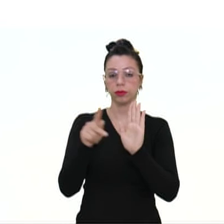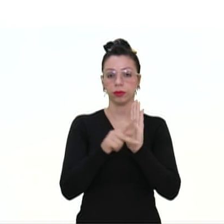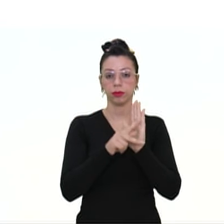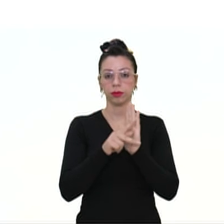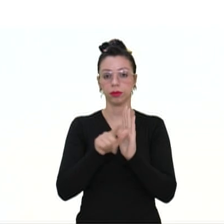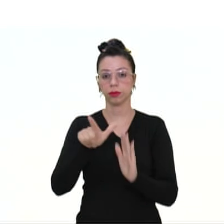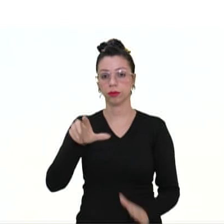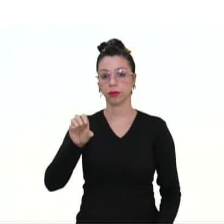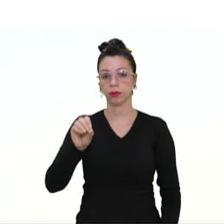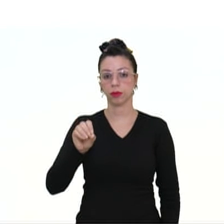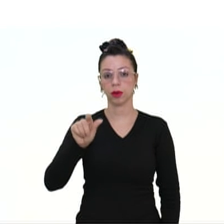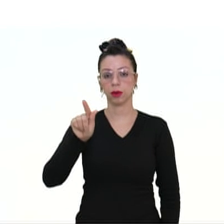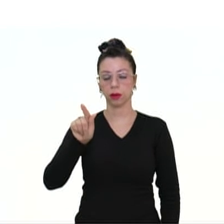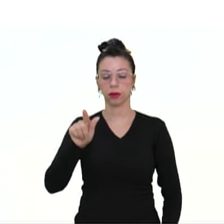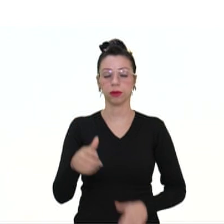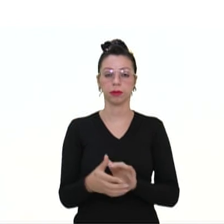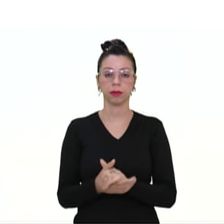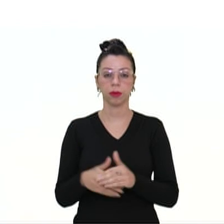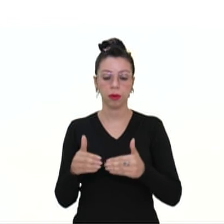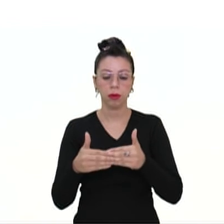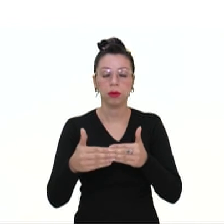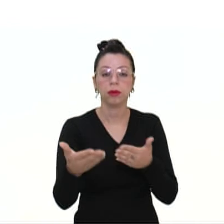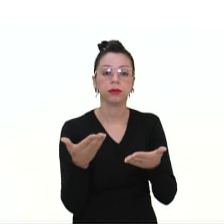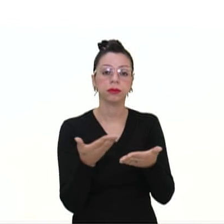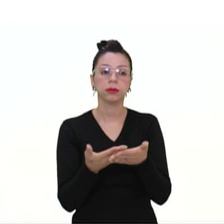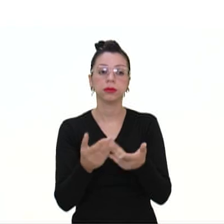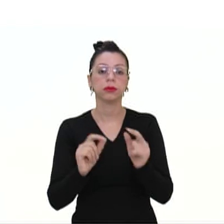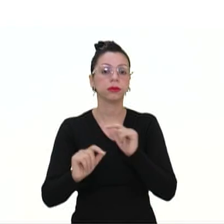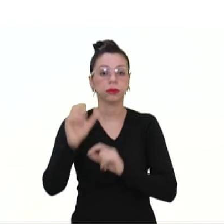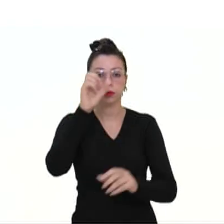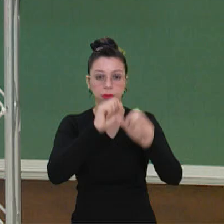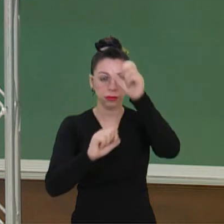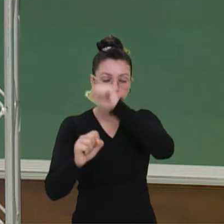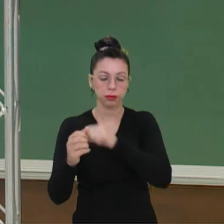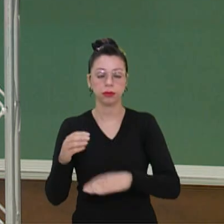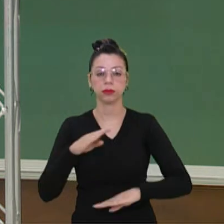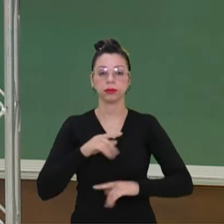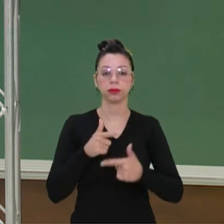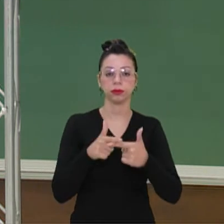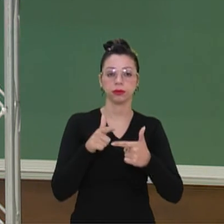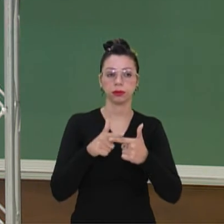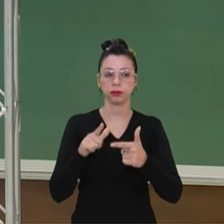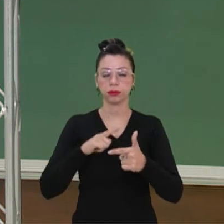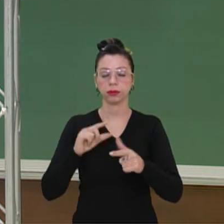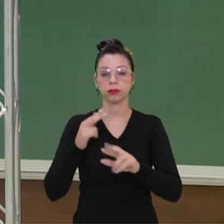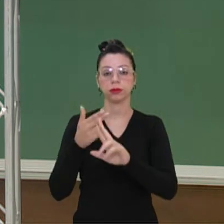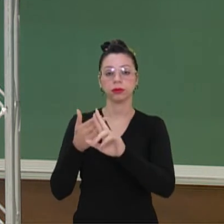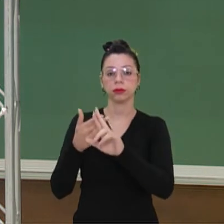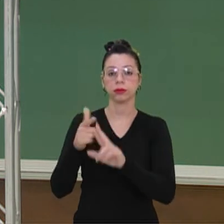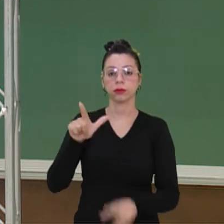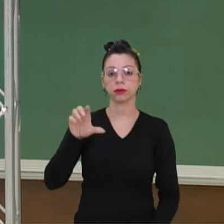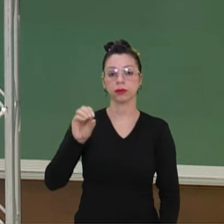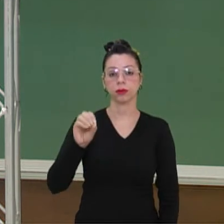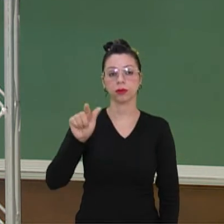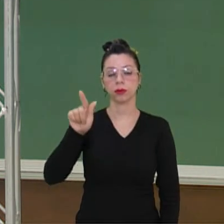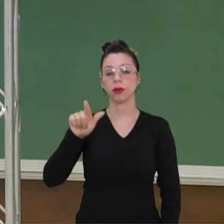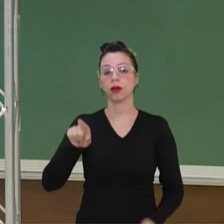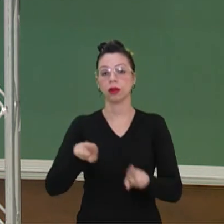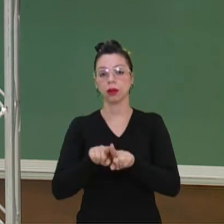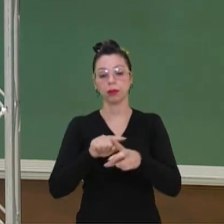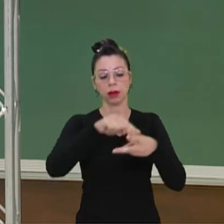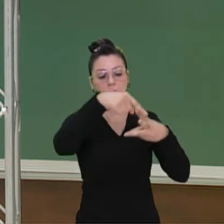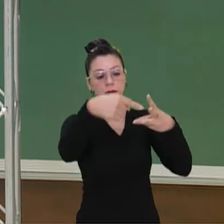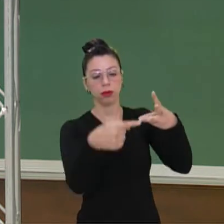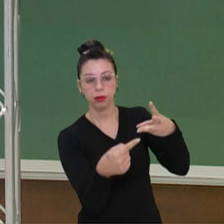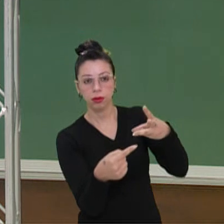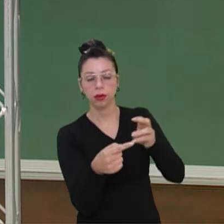logarítmicas. Na próxima aula, o que nós vamos aprender? Situação problemas envolvendo logaritmos e suas propriedades.